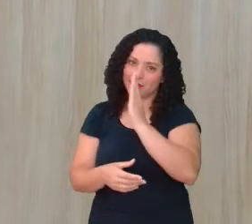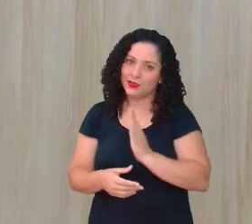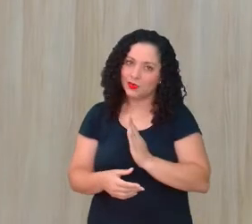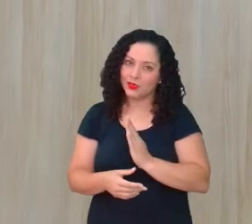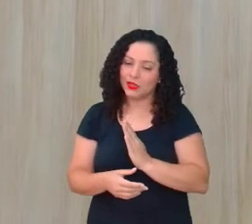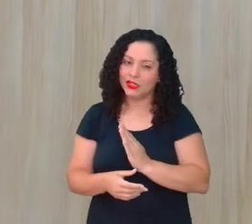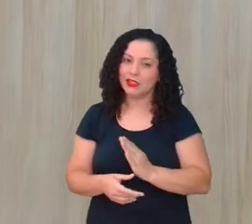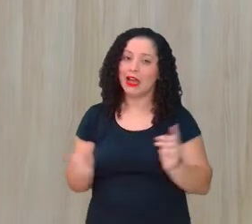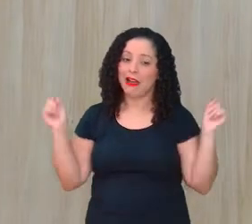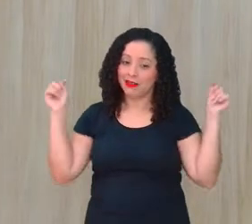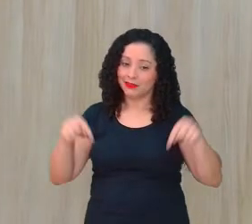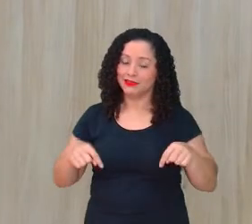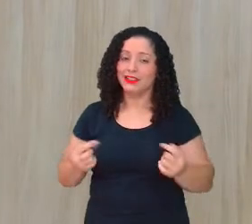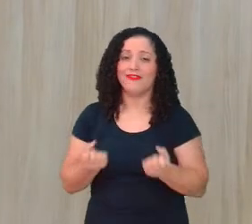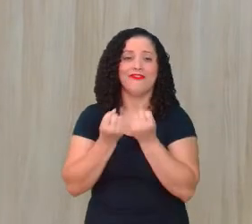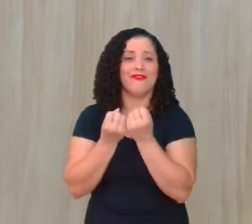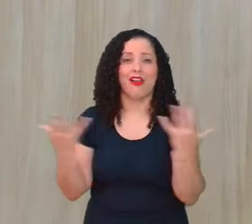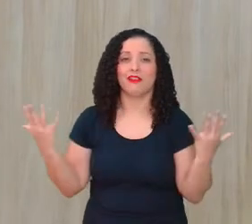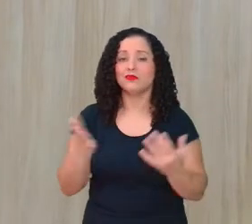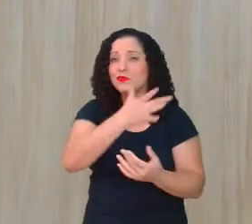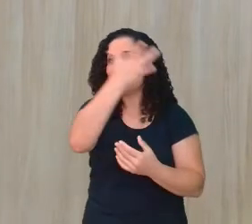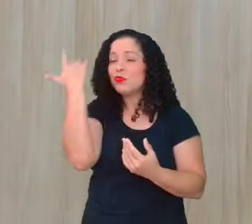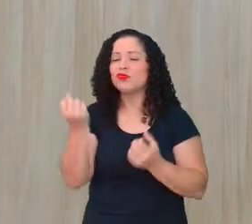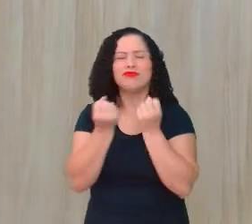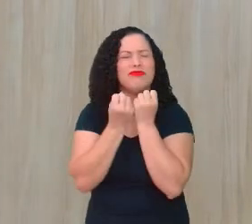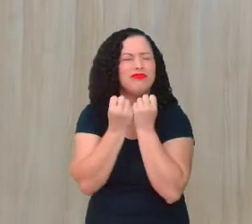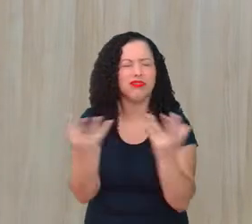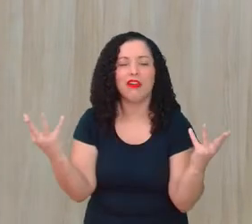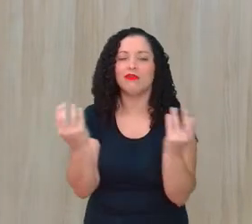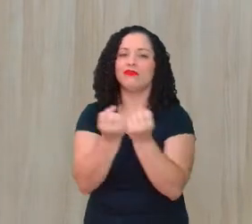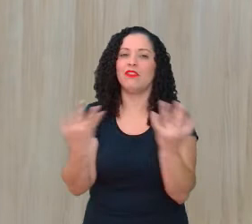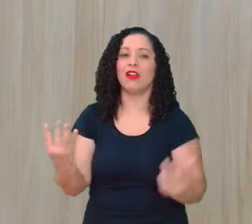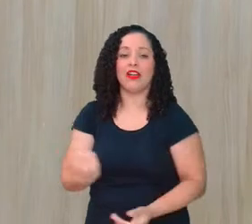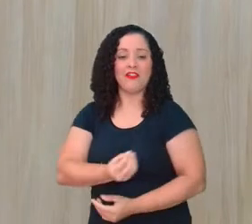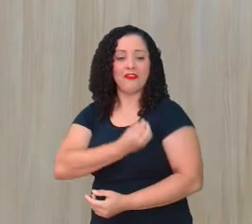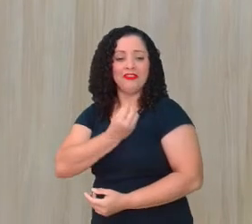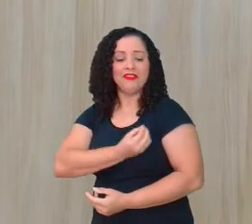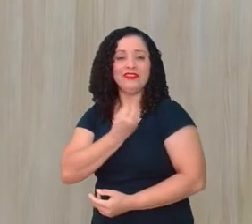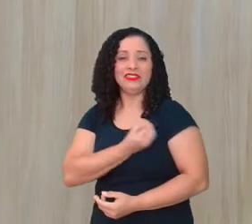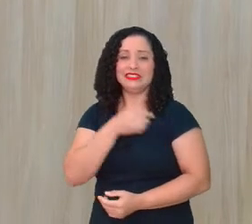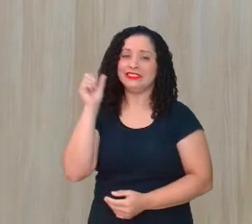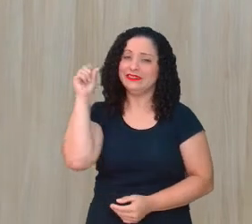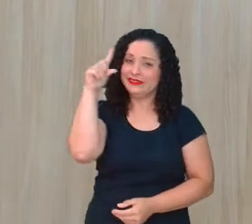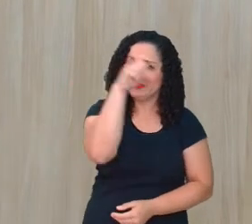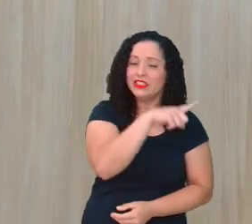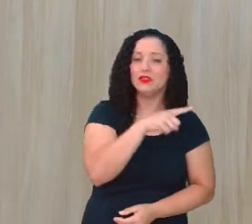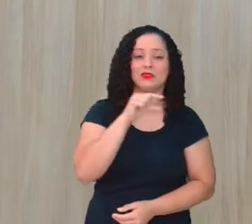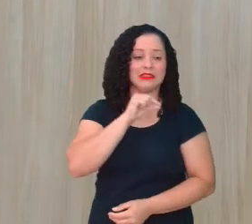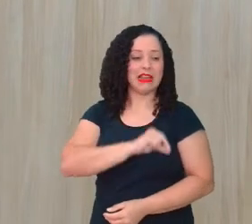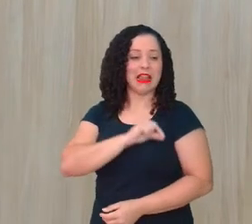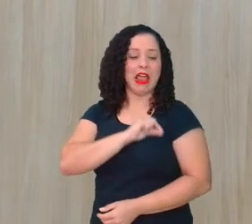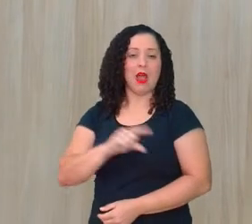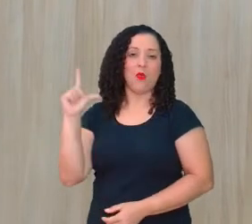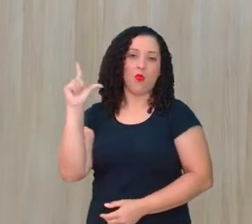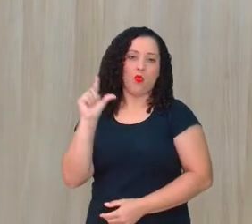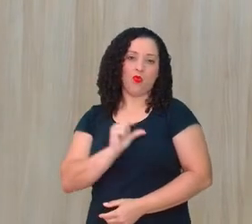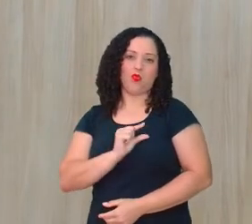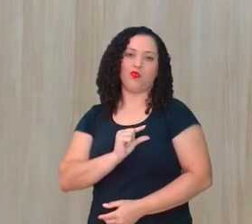Brasil, vivendo, né, de salário mínimo, né? E a gente sabe, né, e isso vocês podem